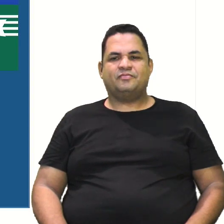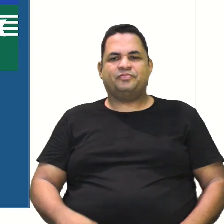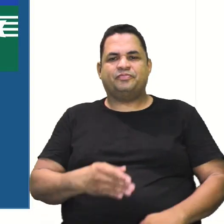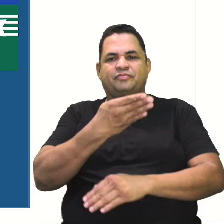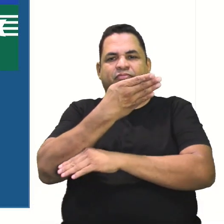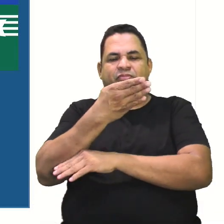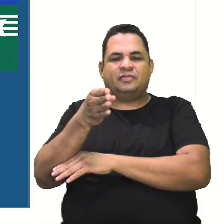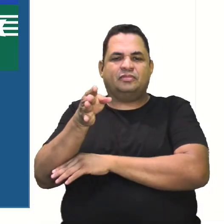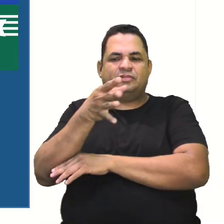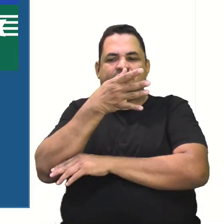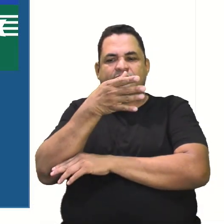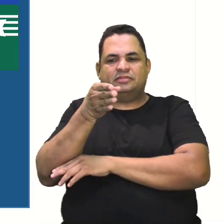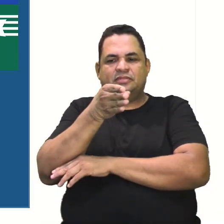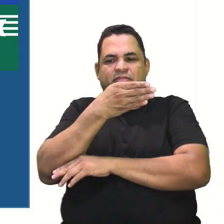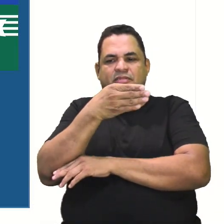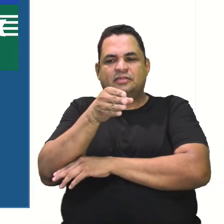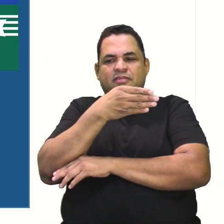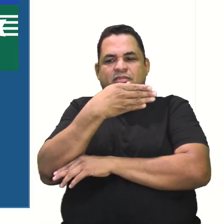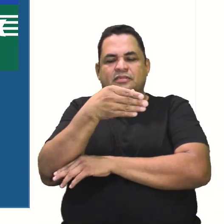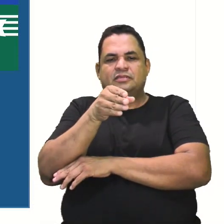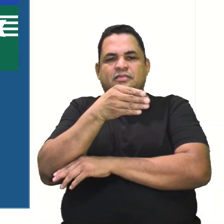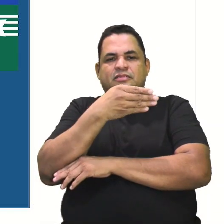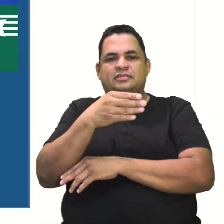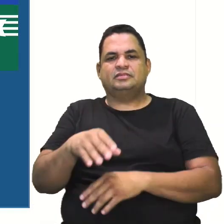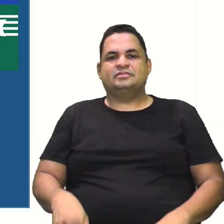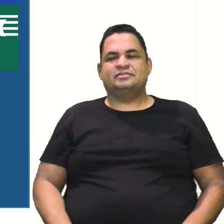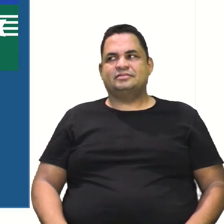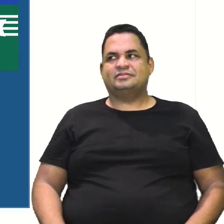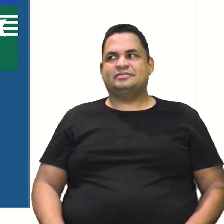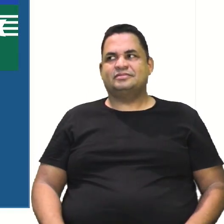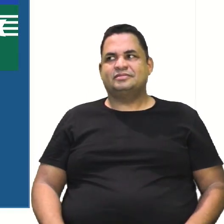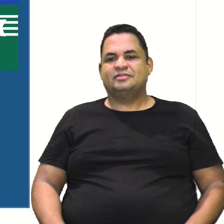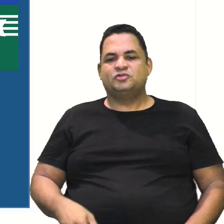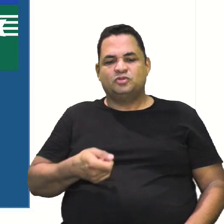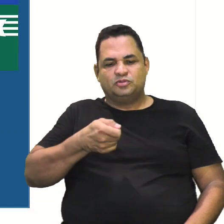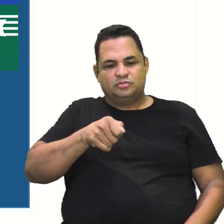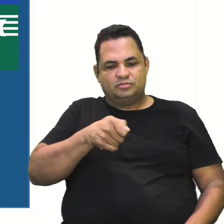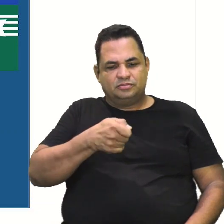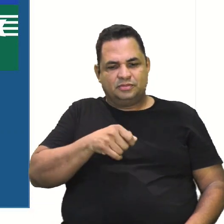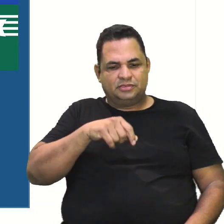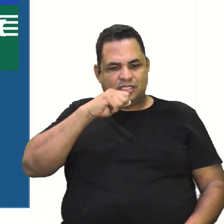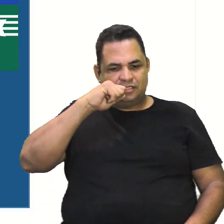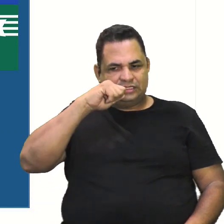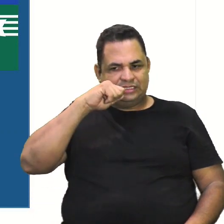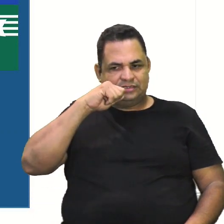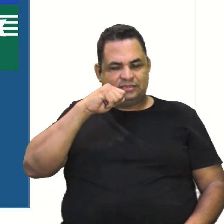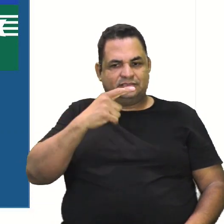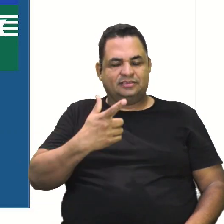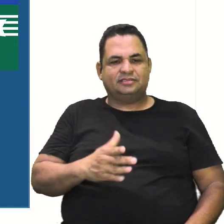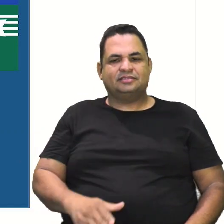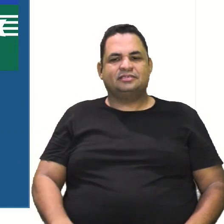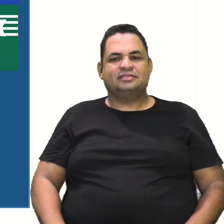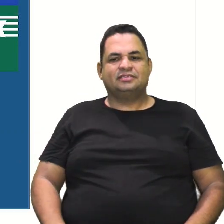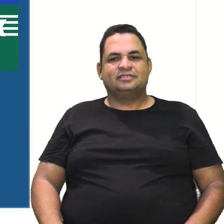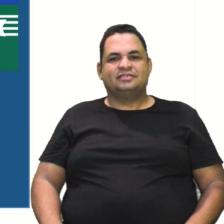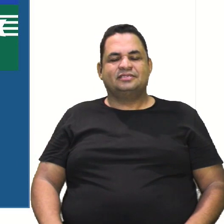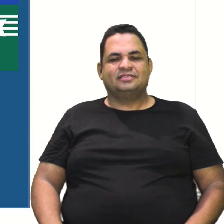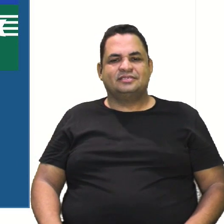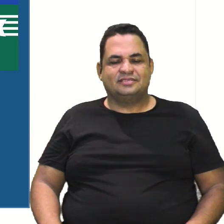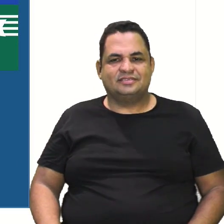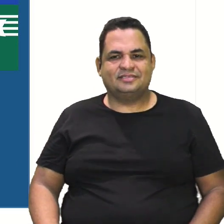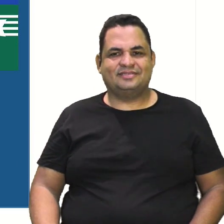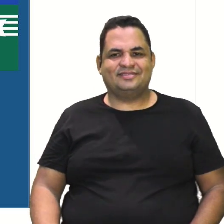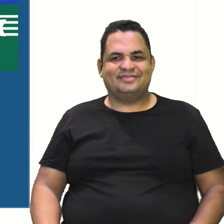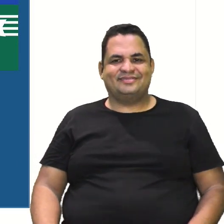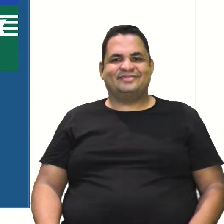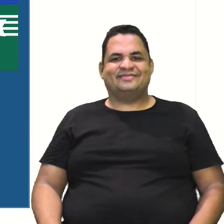Bandeira do município. Mas quando tu estudou com esse professor, ele te ensinou com palitinho de churrasco? Sim, com certeza. Então você enxergou direitinho o que é a